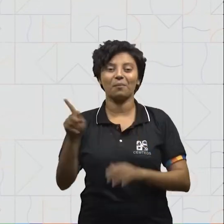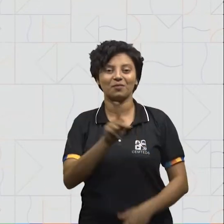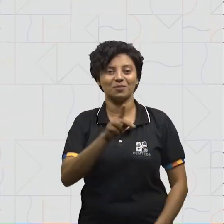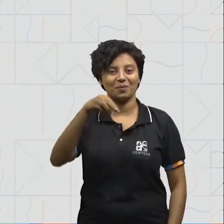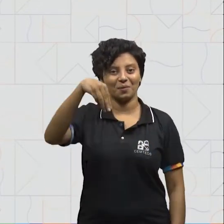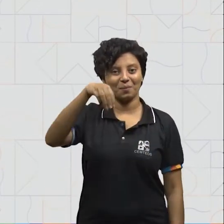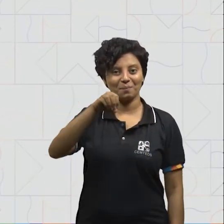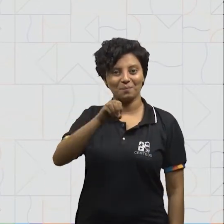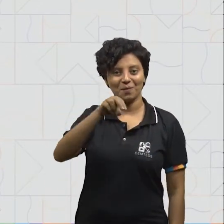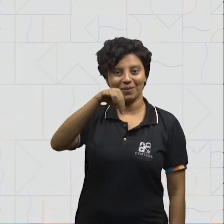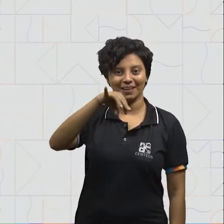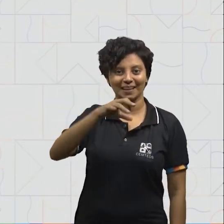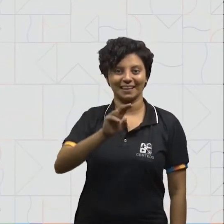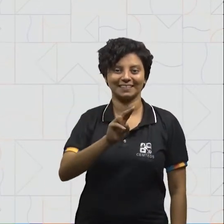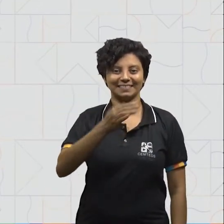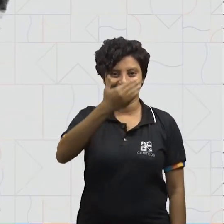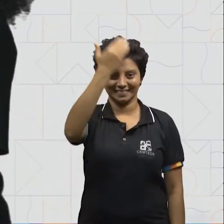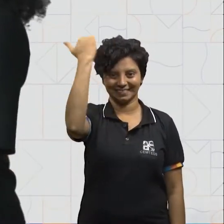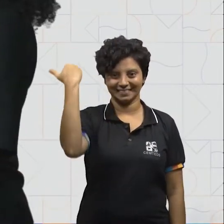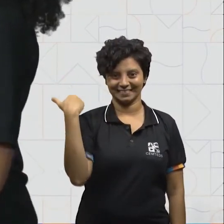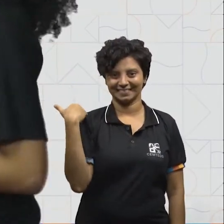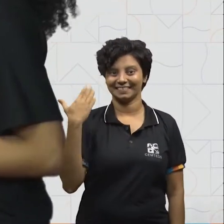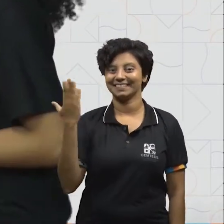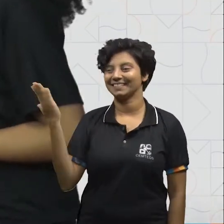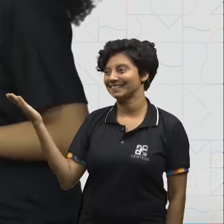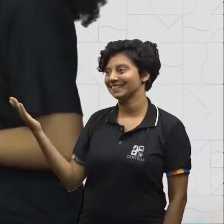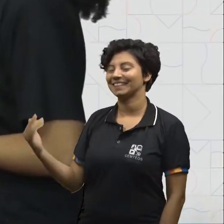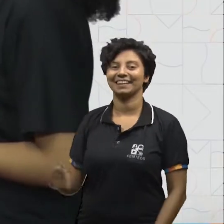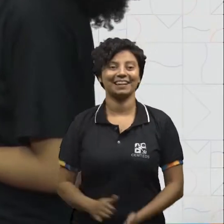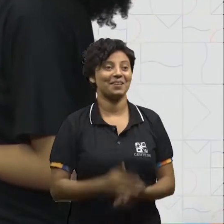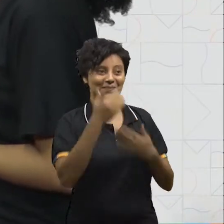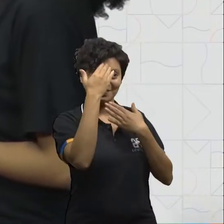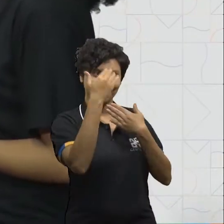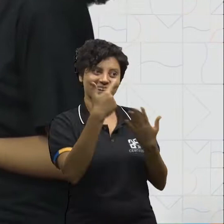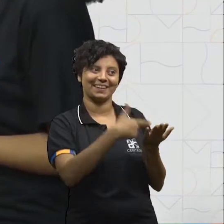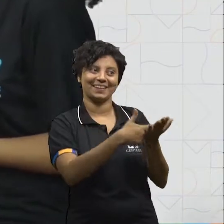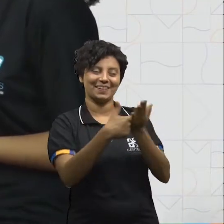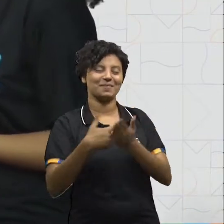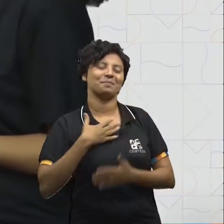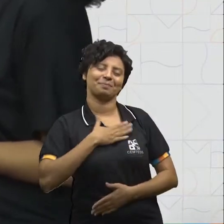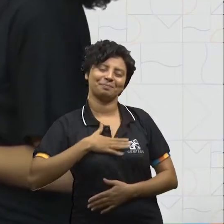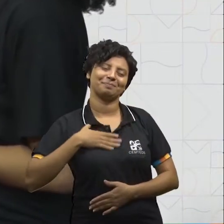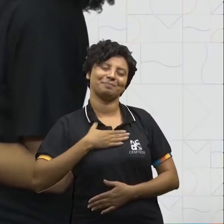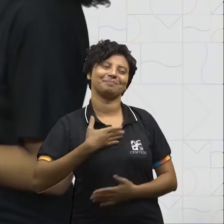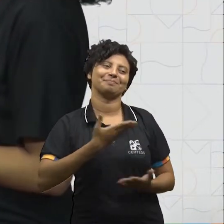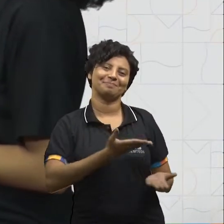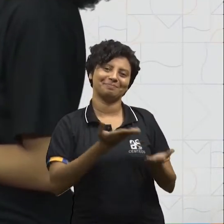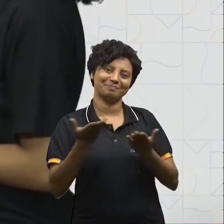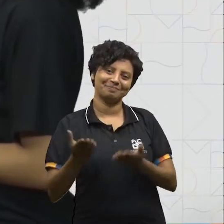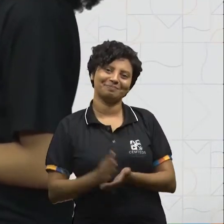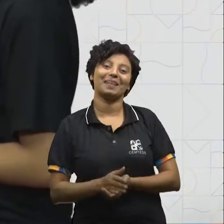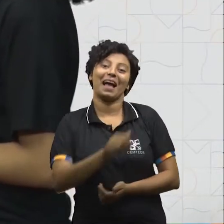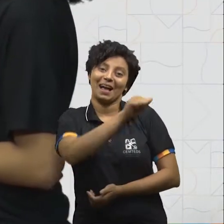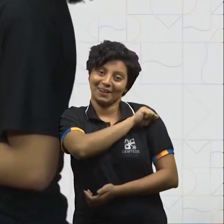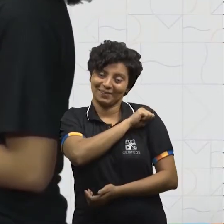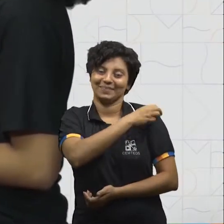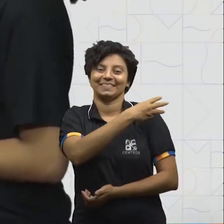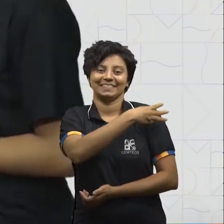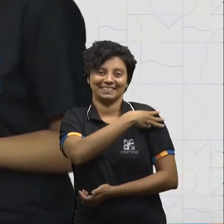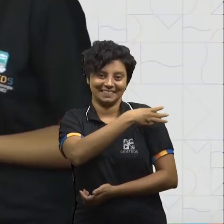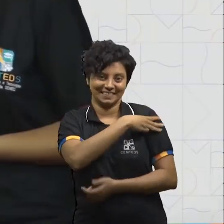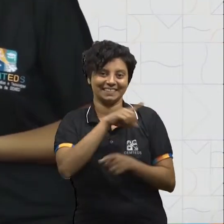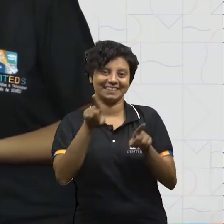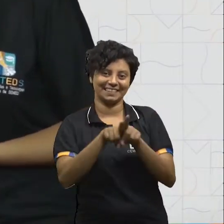CEMED, professora Mônica Nóbrega. Obrigada pelo convite, é um prazer estar aqui com você, com os alunos